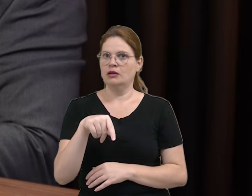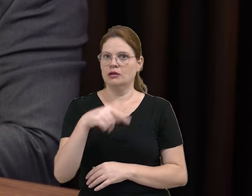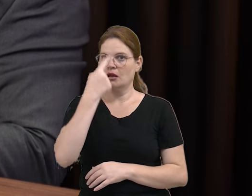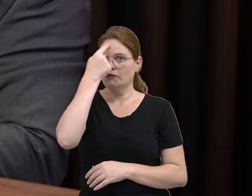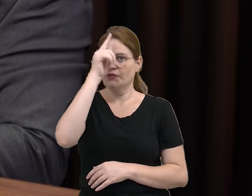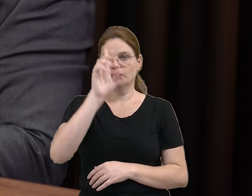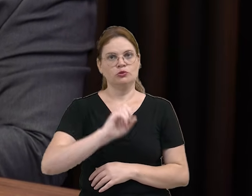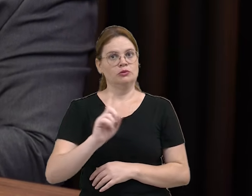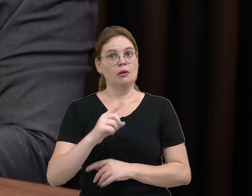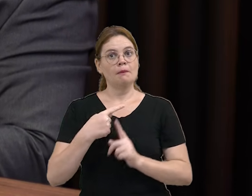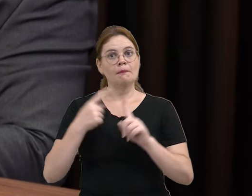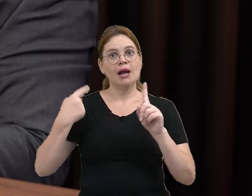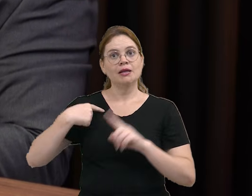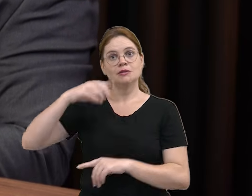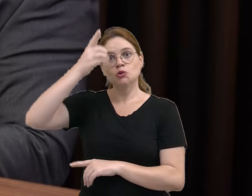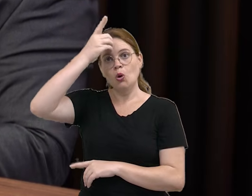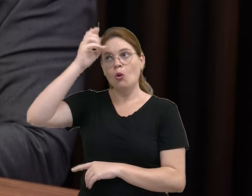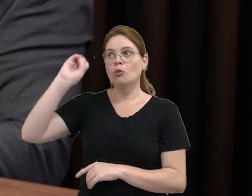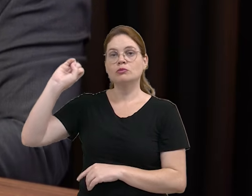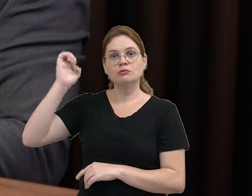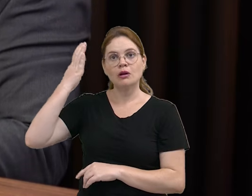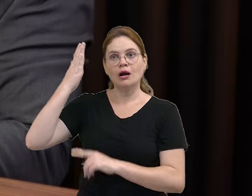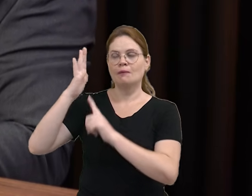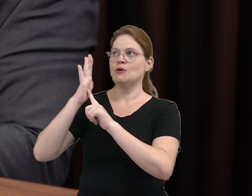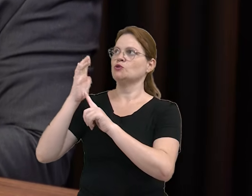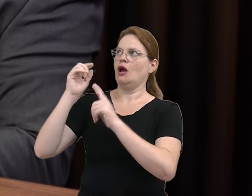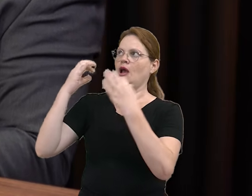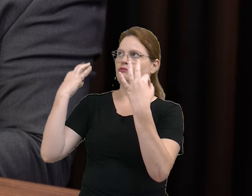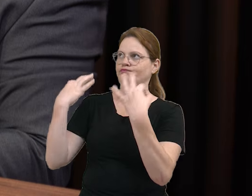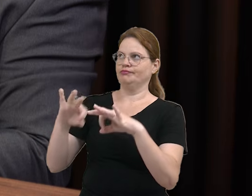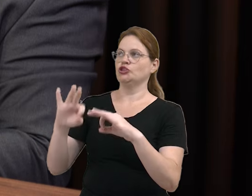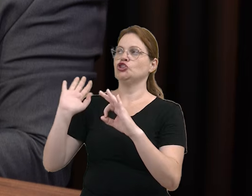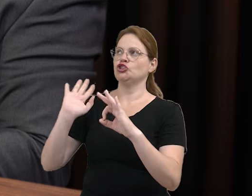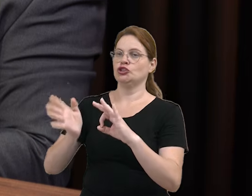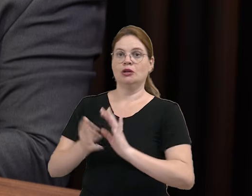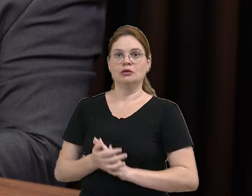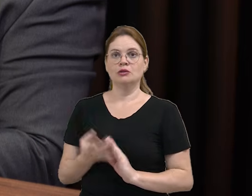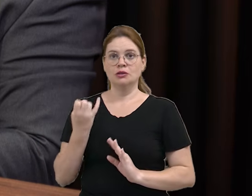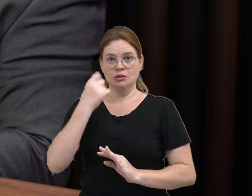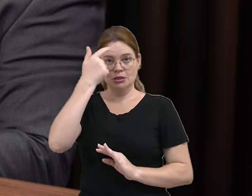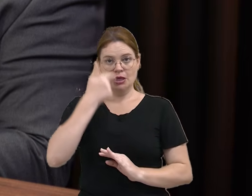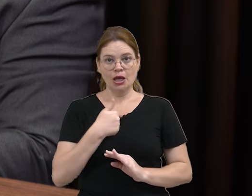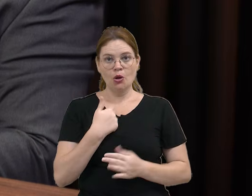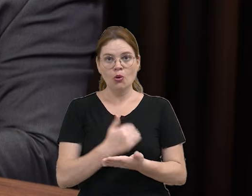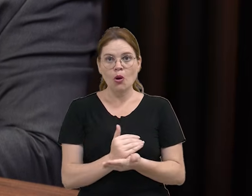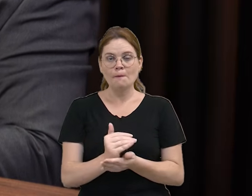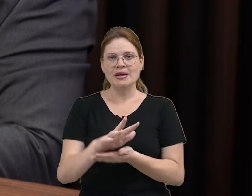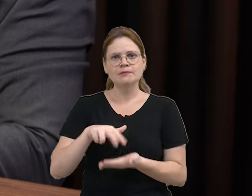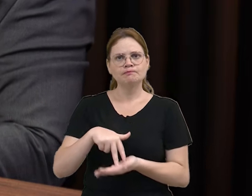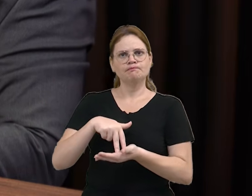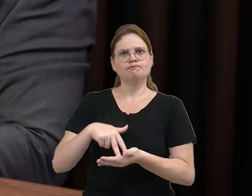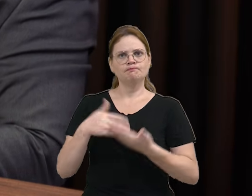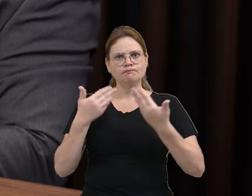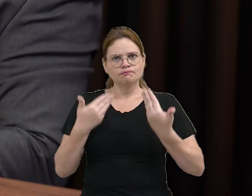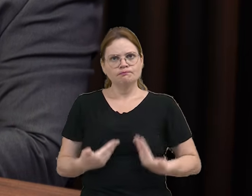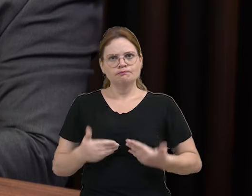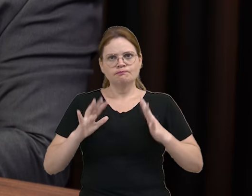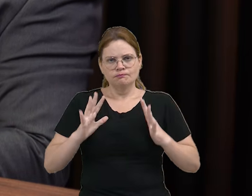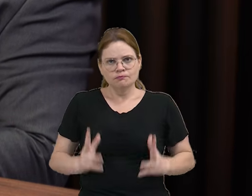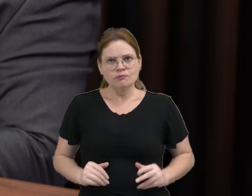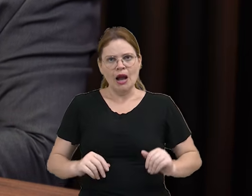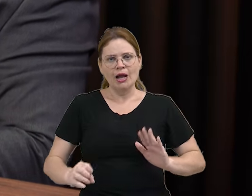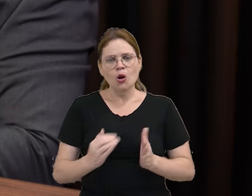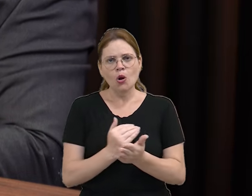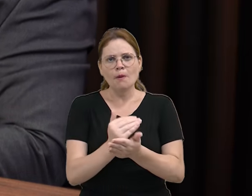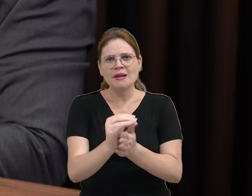é importante, quando eu me ponho na posição, eu começo a construir essa identidade de servo, nós